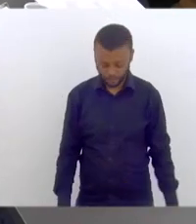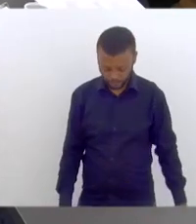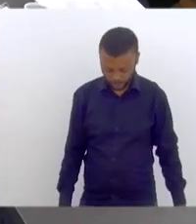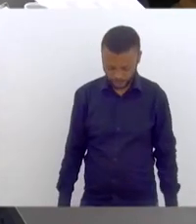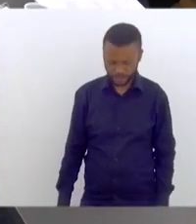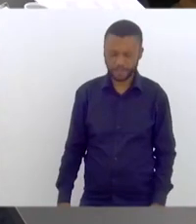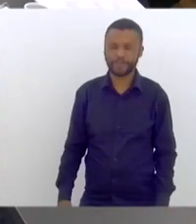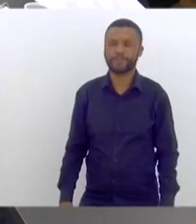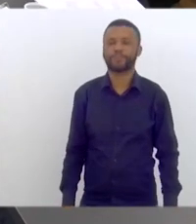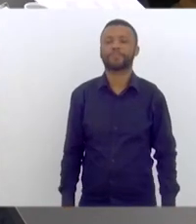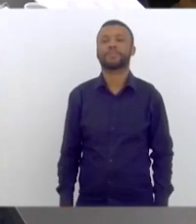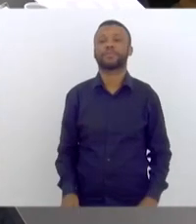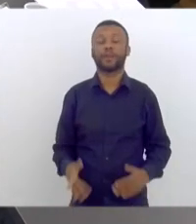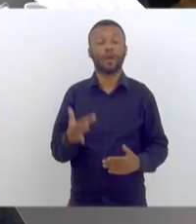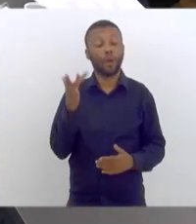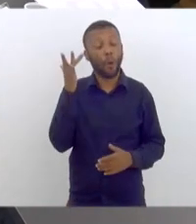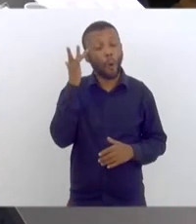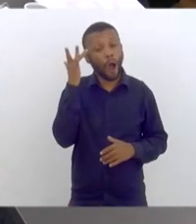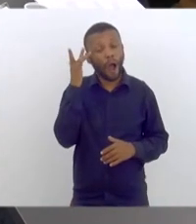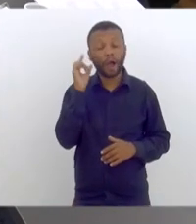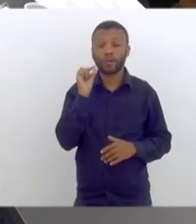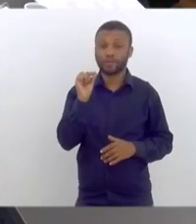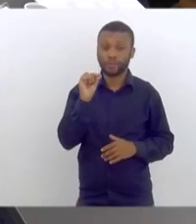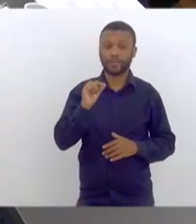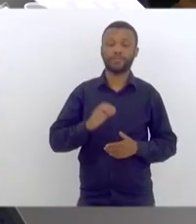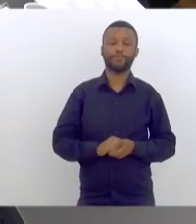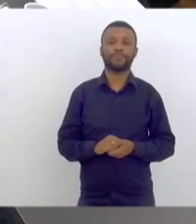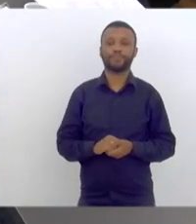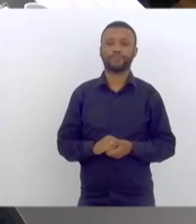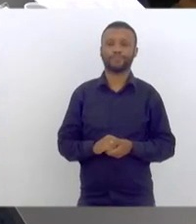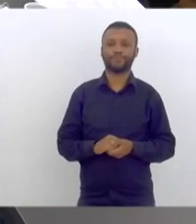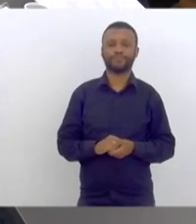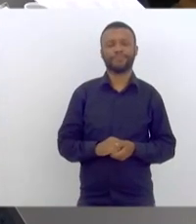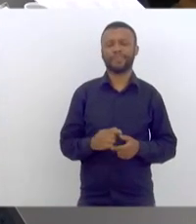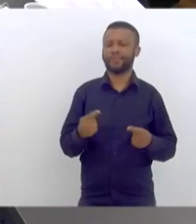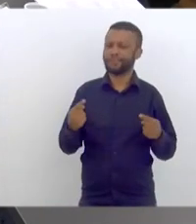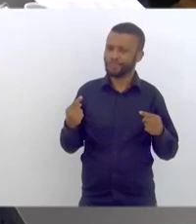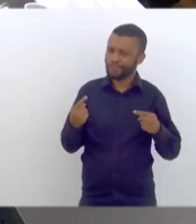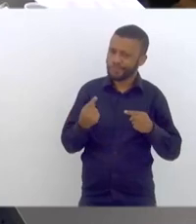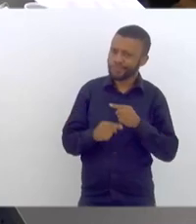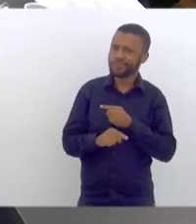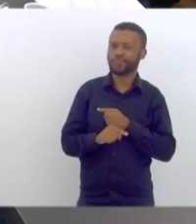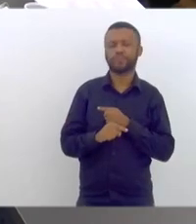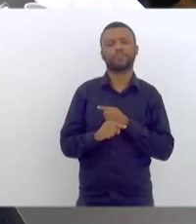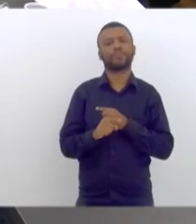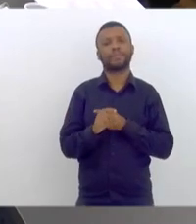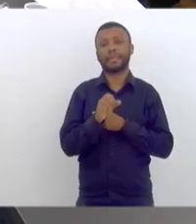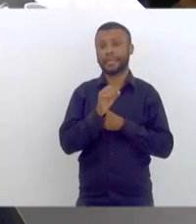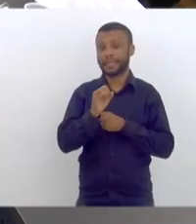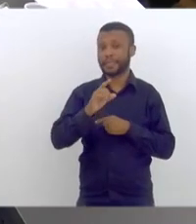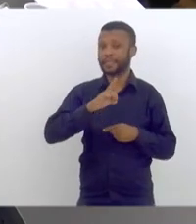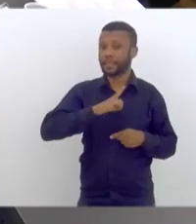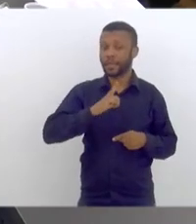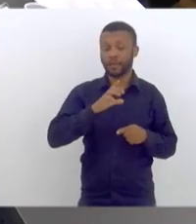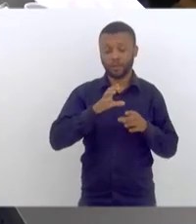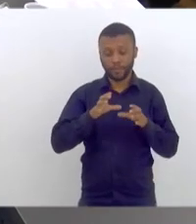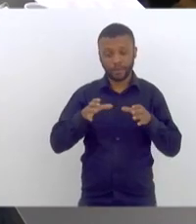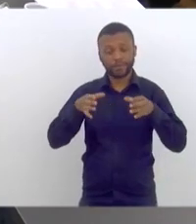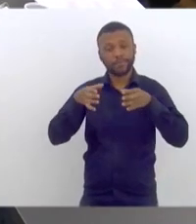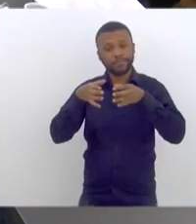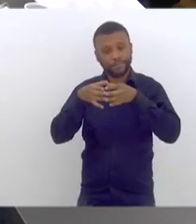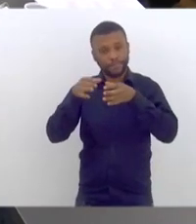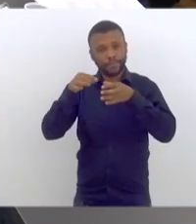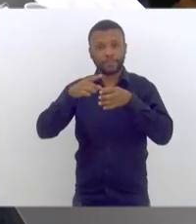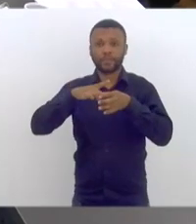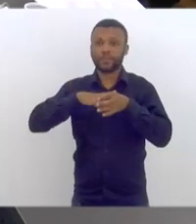eu acho incoerente se tem uma comissão que